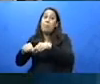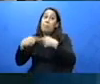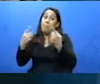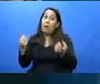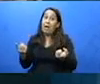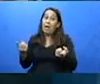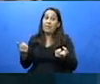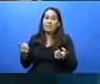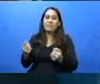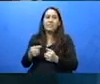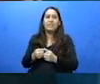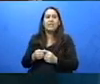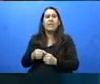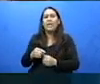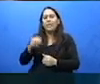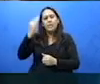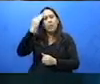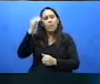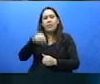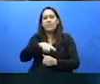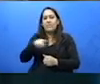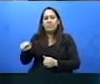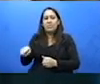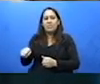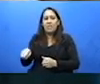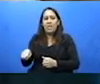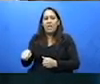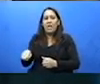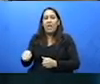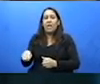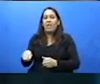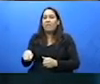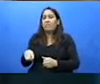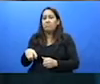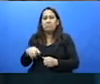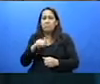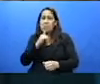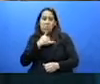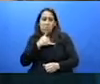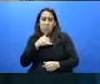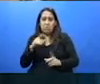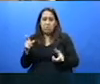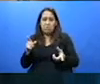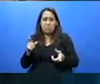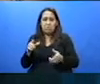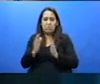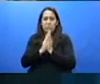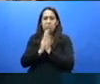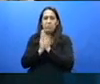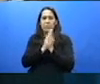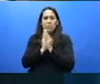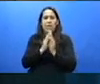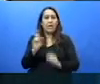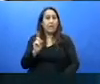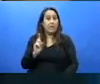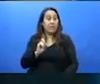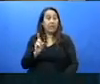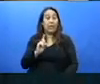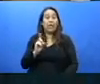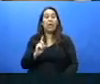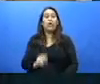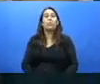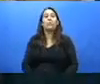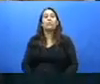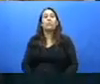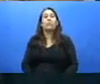Mas não pense você que isso foi um rebaixamento para a Suzy. Não é porque ela não queria brincar, não. Olha o que